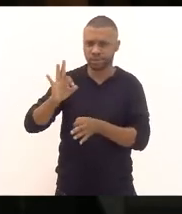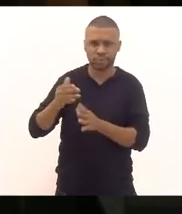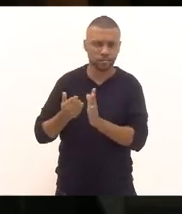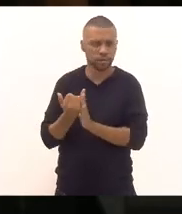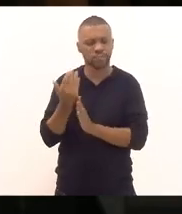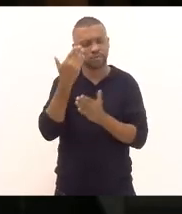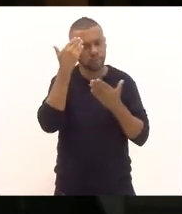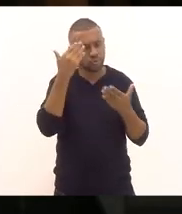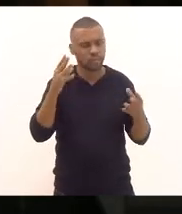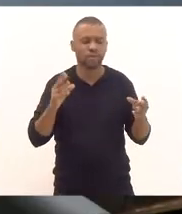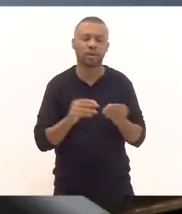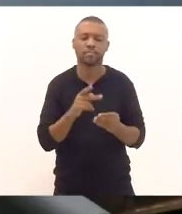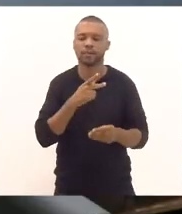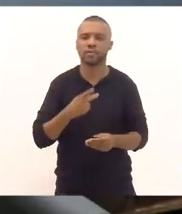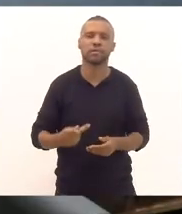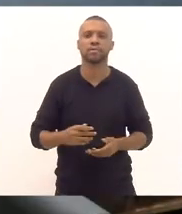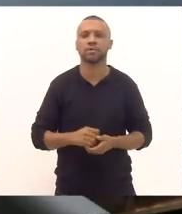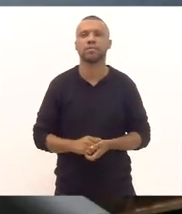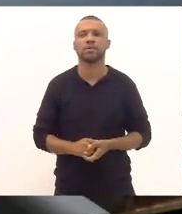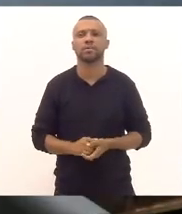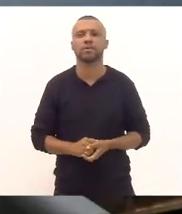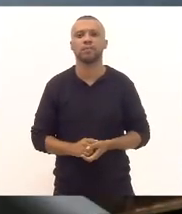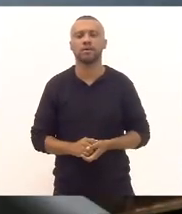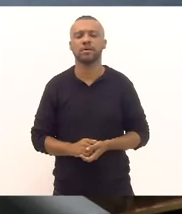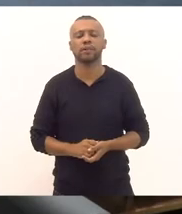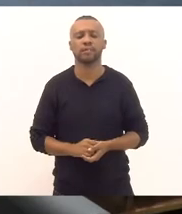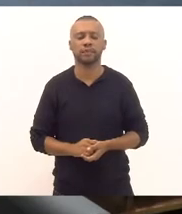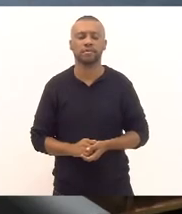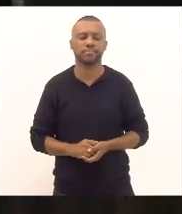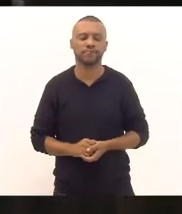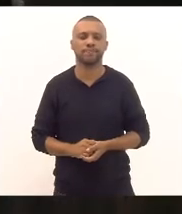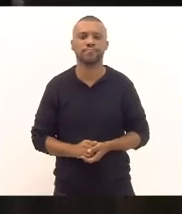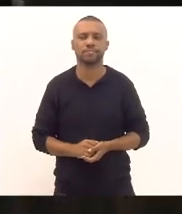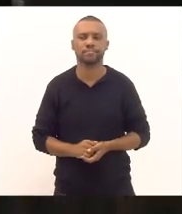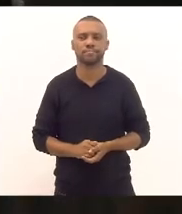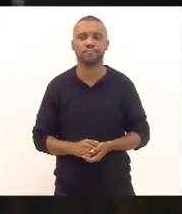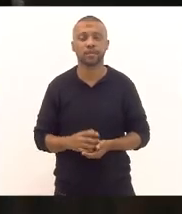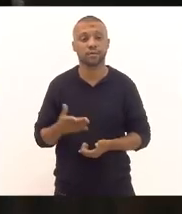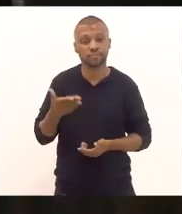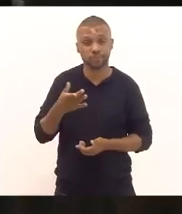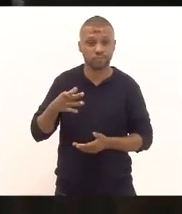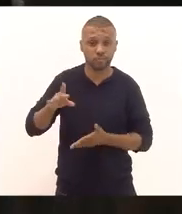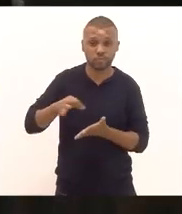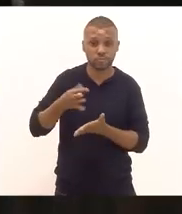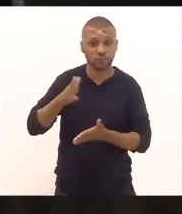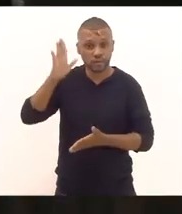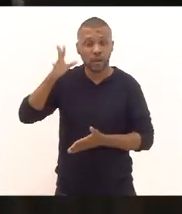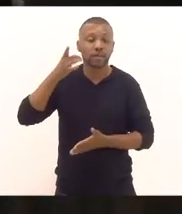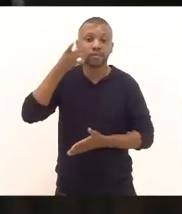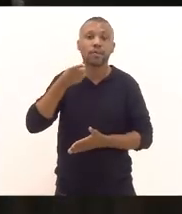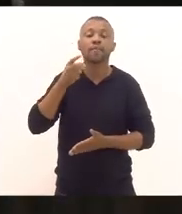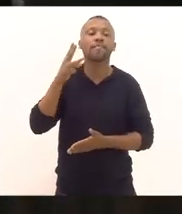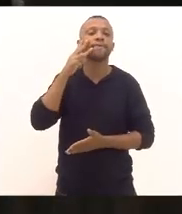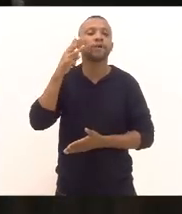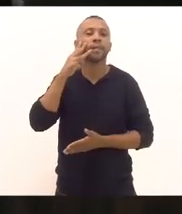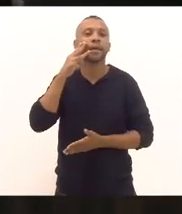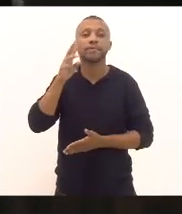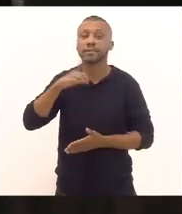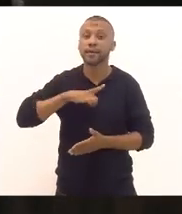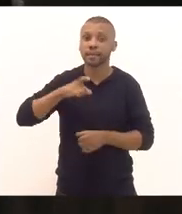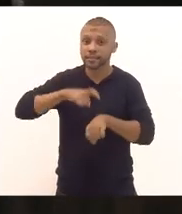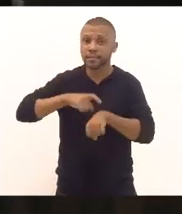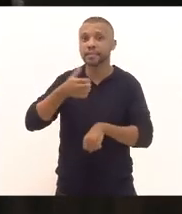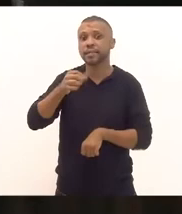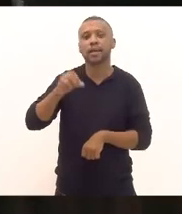Muito obrigado senhor o próximo orador inscrito é o nome dela tá do waldeck Carneiro vossa